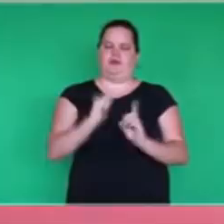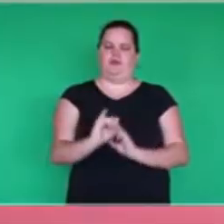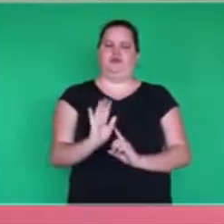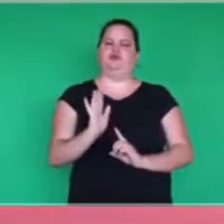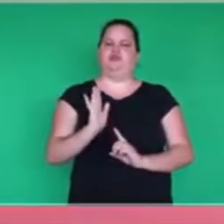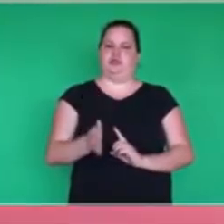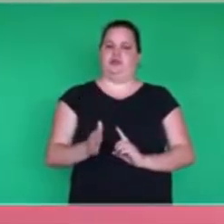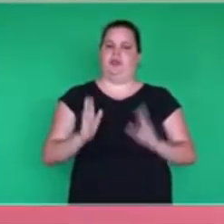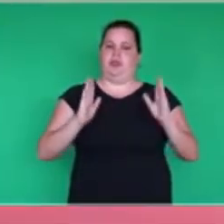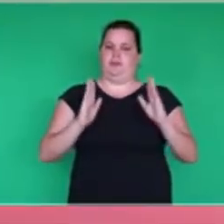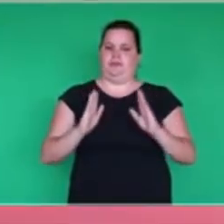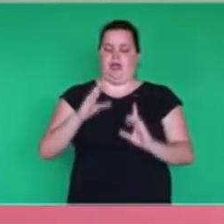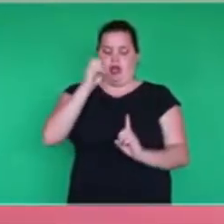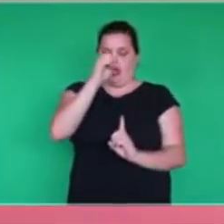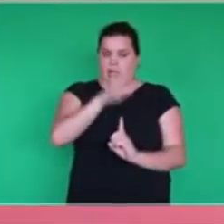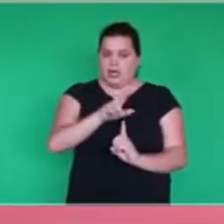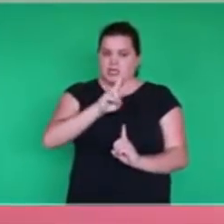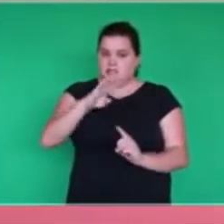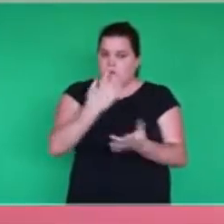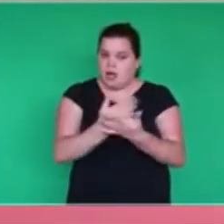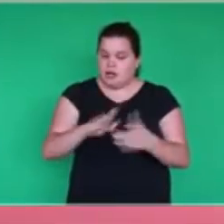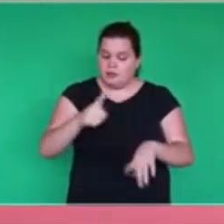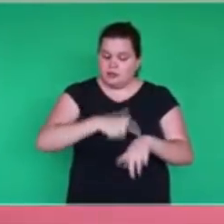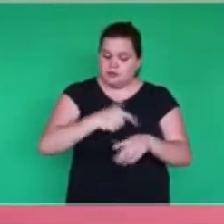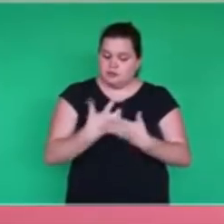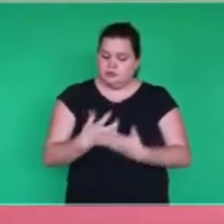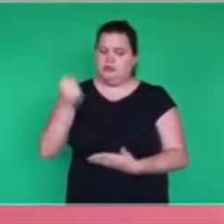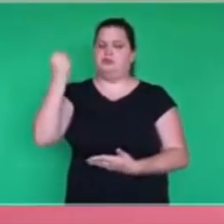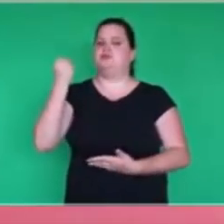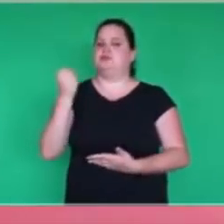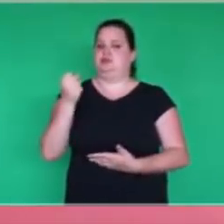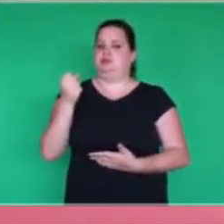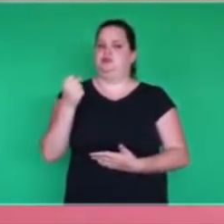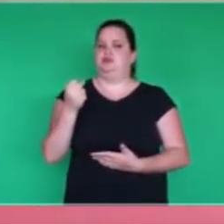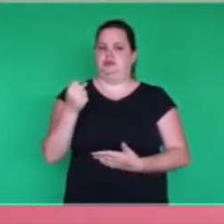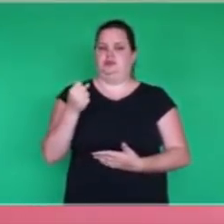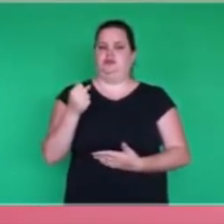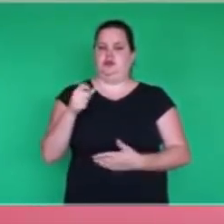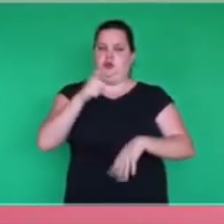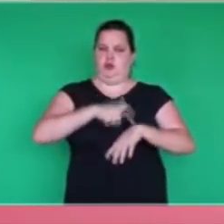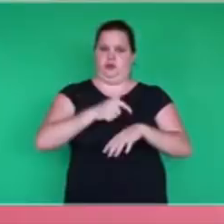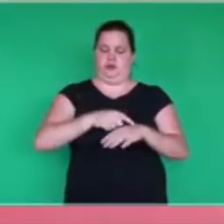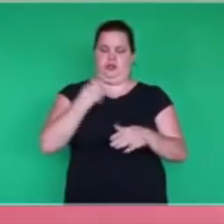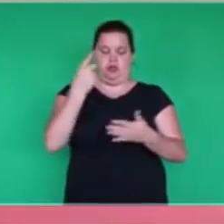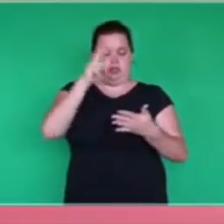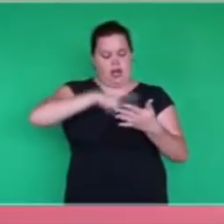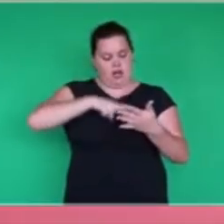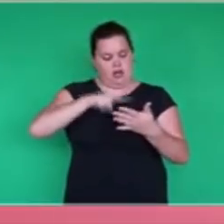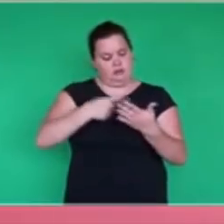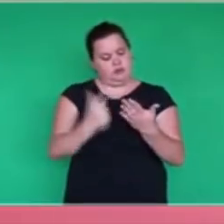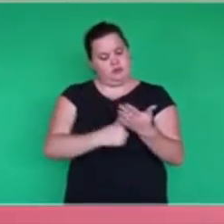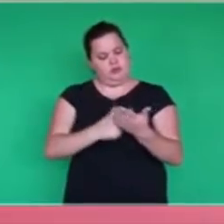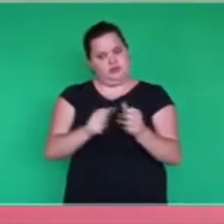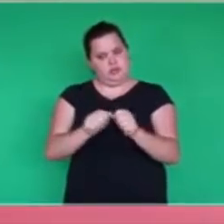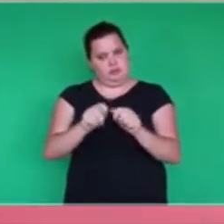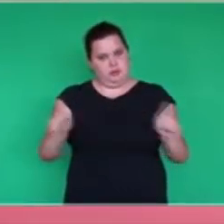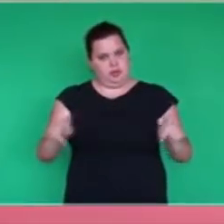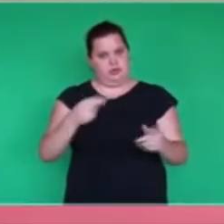A porta vai se fechar. Quando abrimos o livro de Apocalipse, lá em